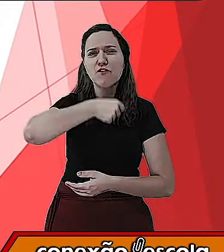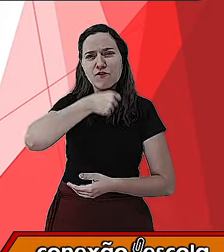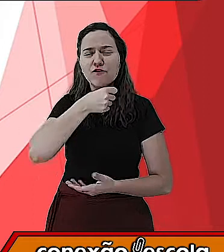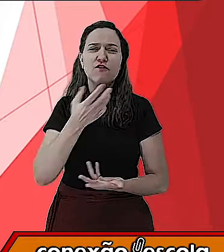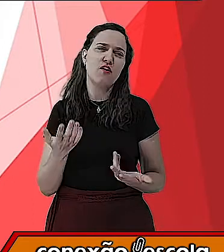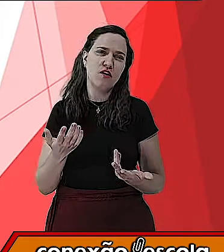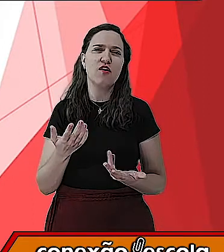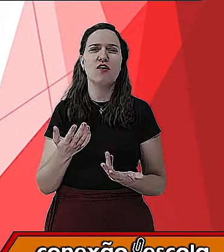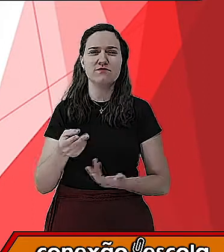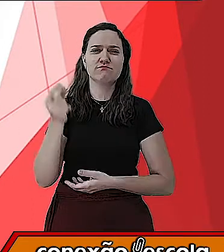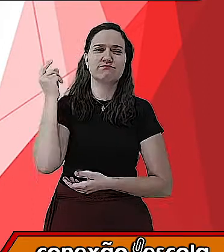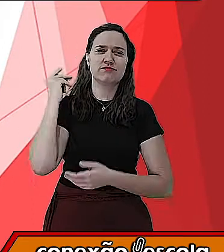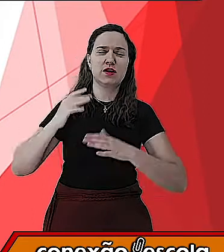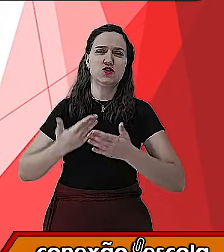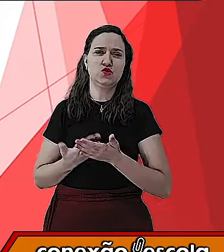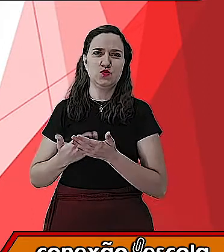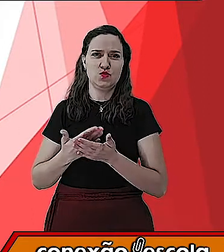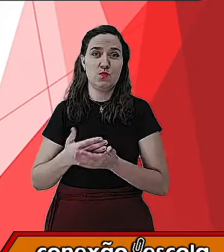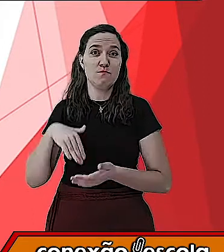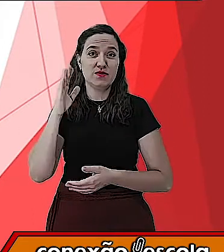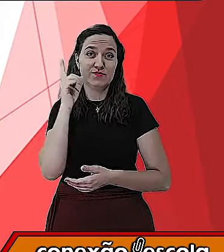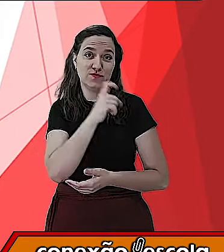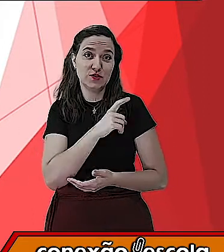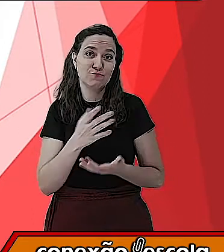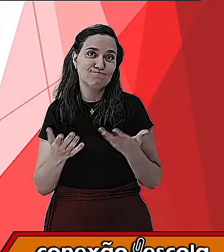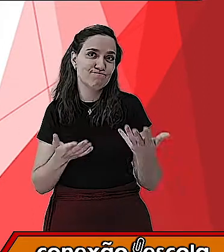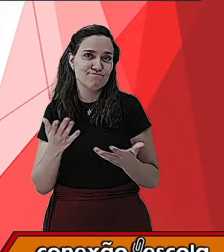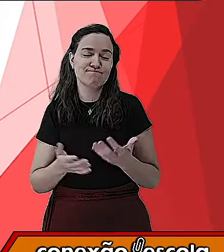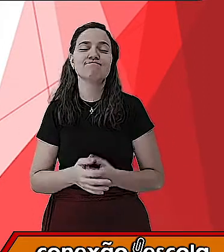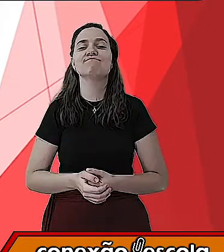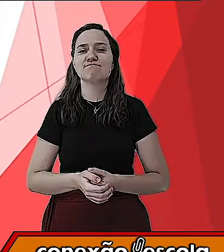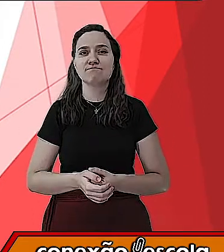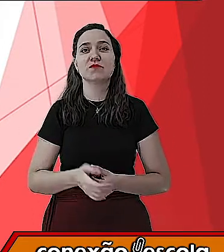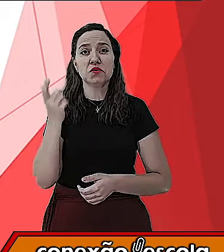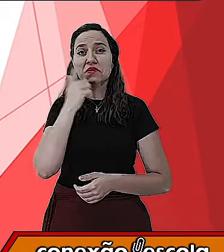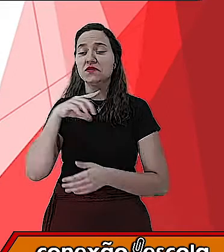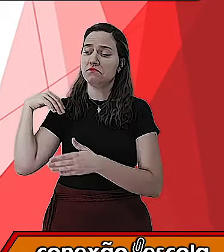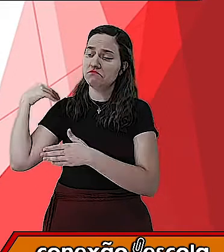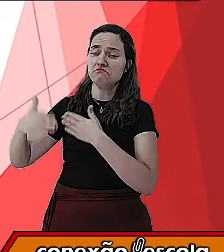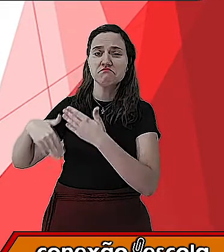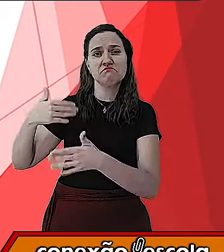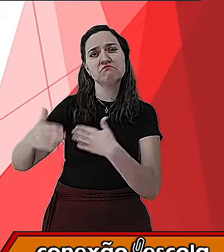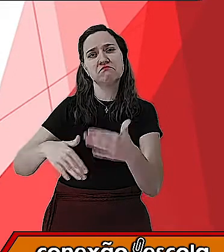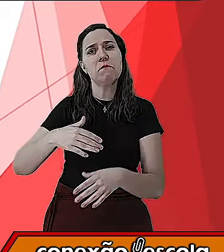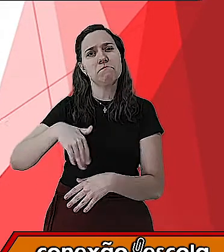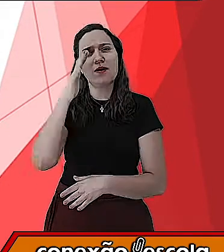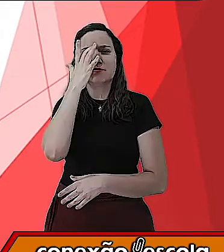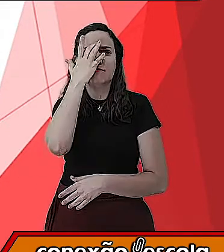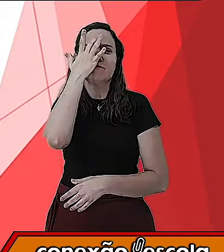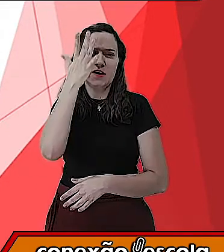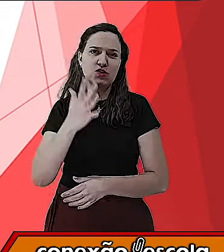ou pais delas estudavam? Ah, então facilitou também. Isso e